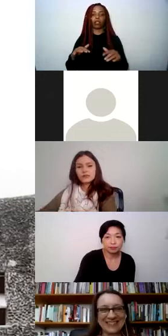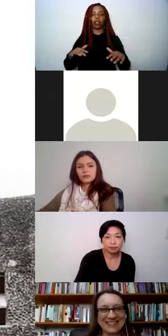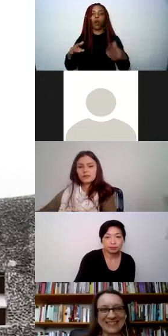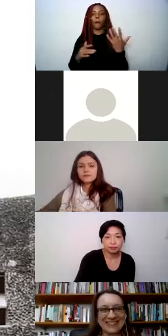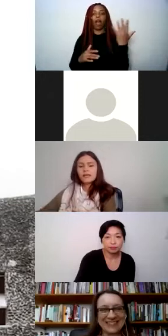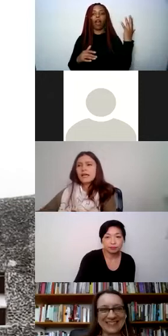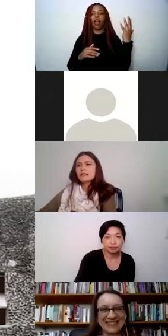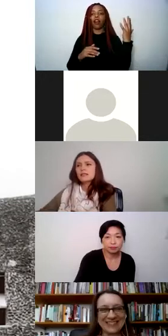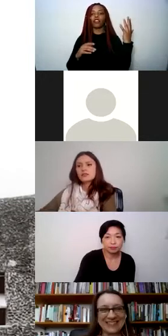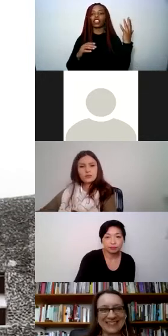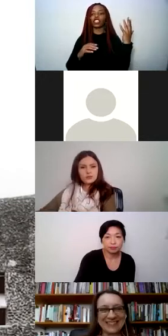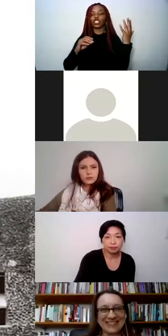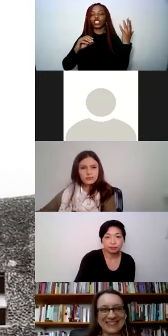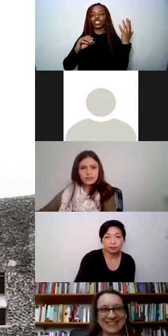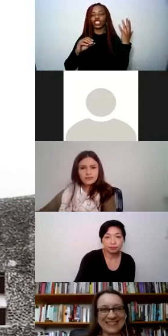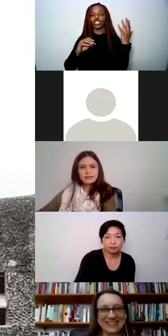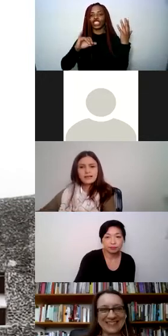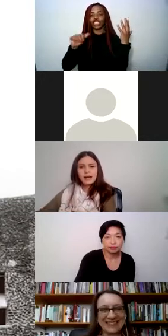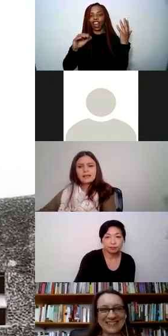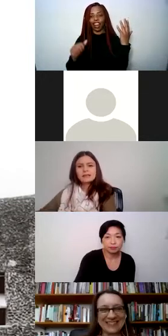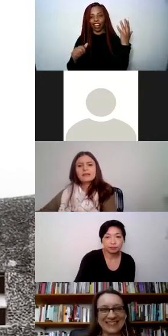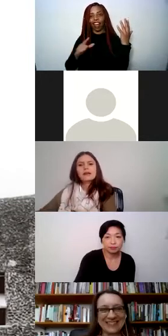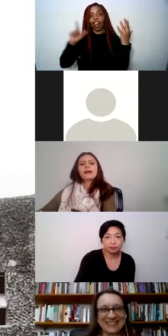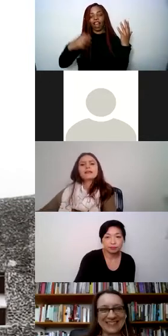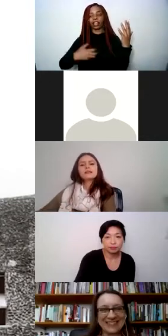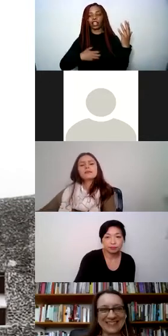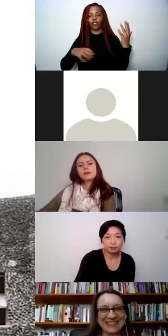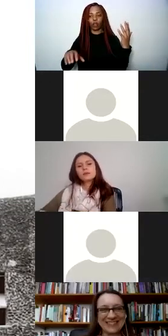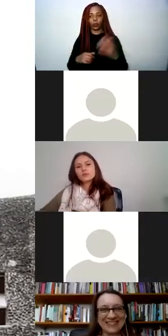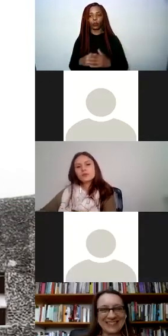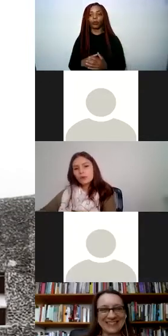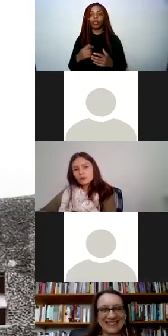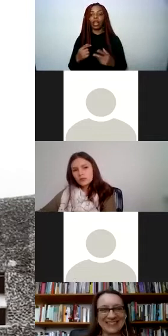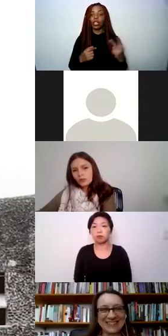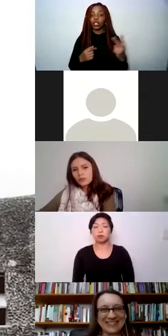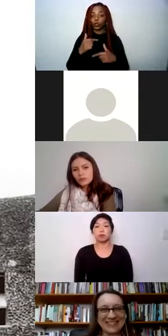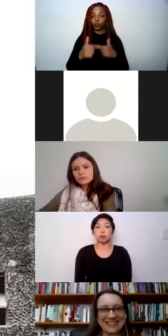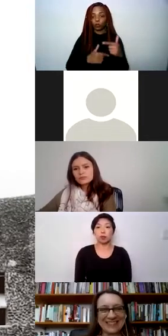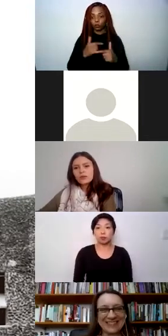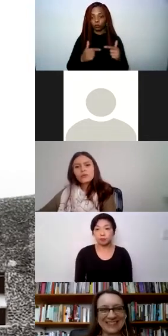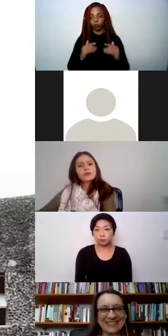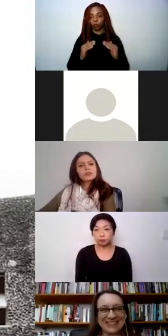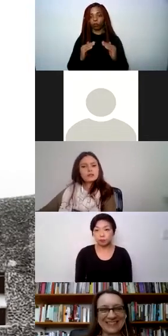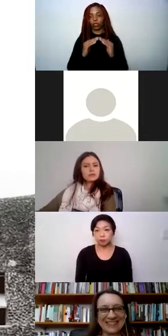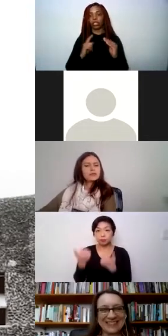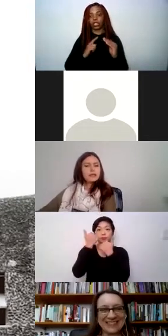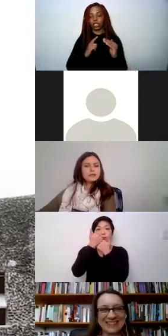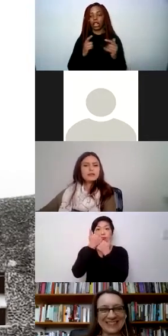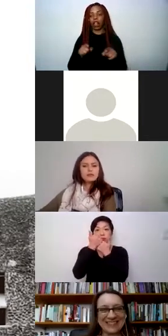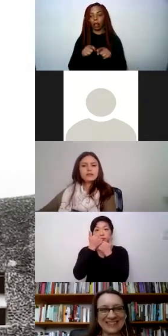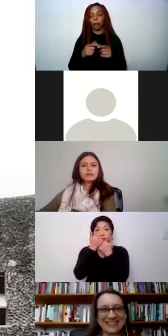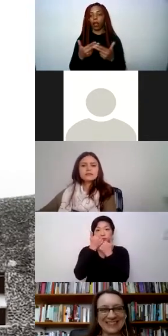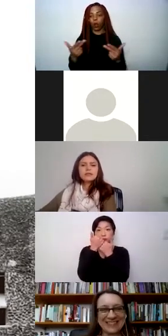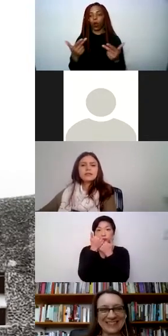em Salvador essas duas obras residenciais elas também possuem pontos em comum com o projeto tumular